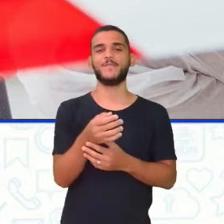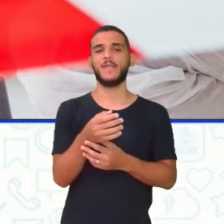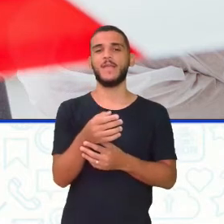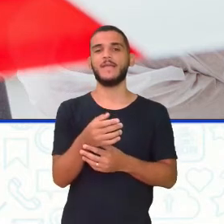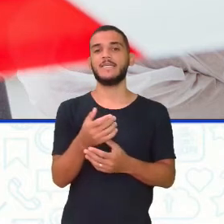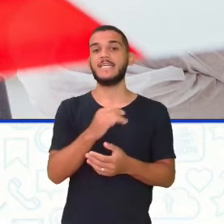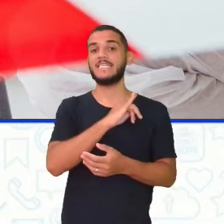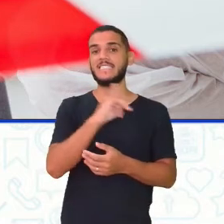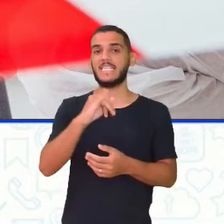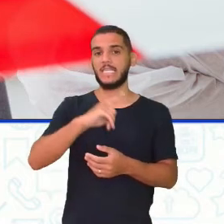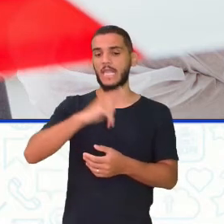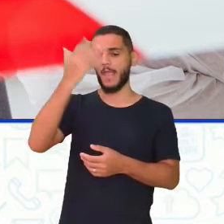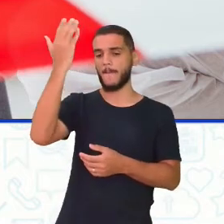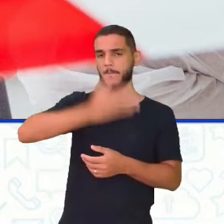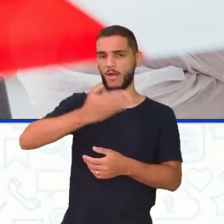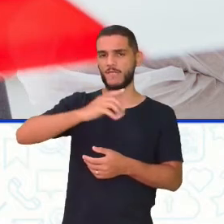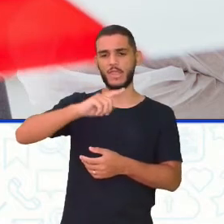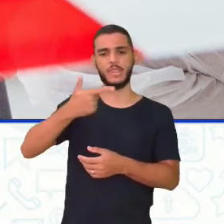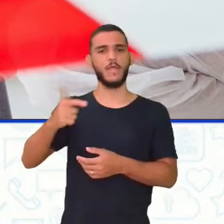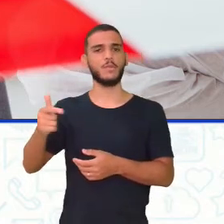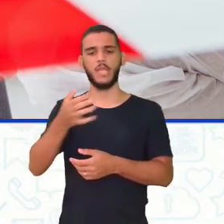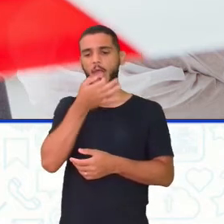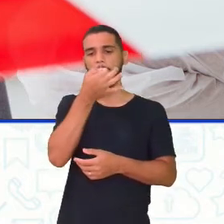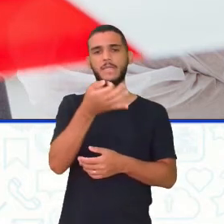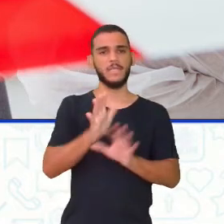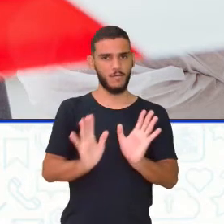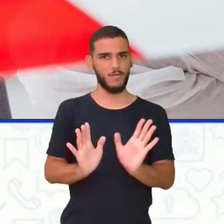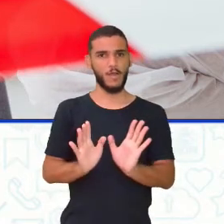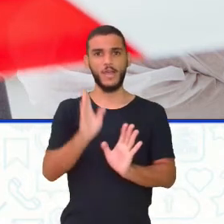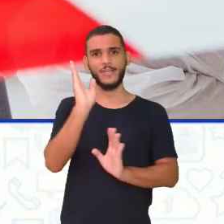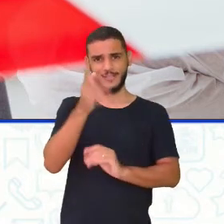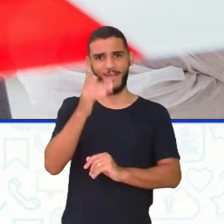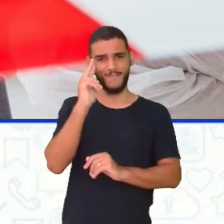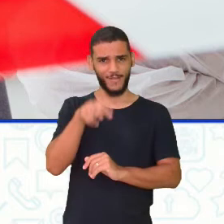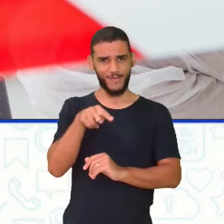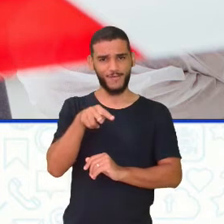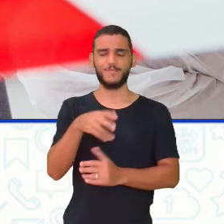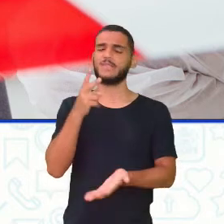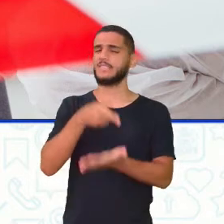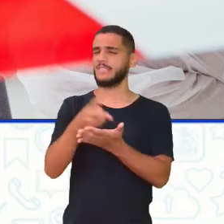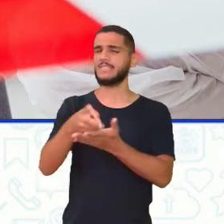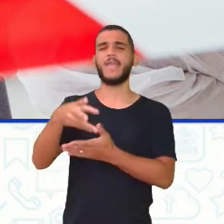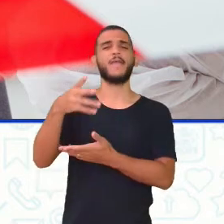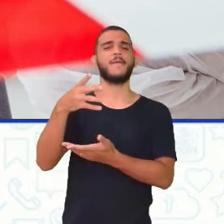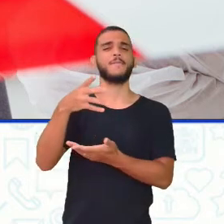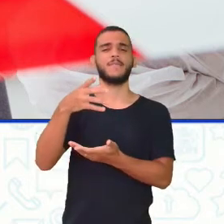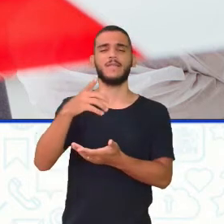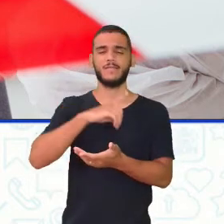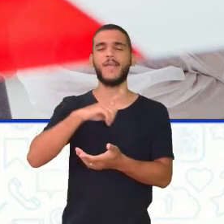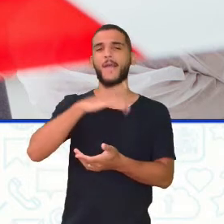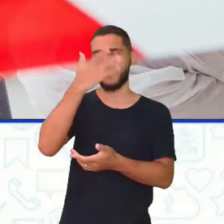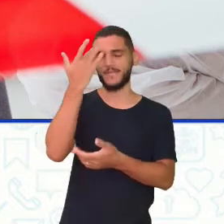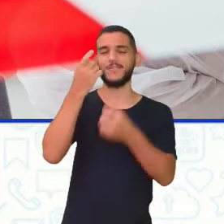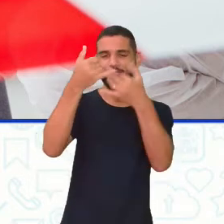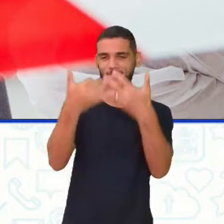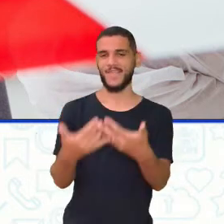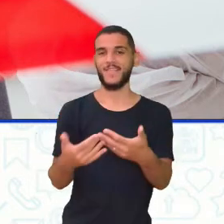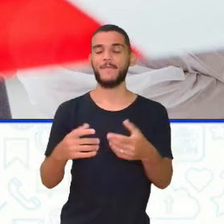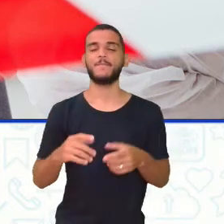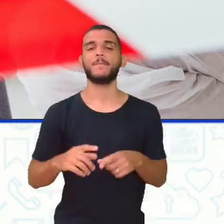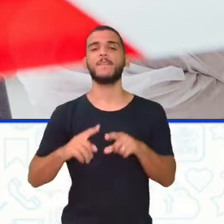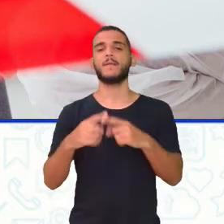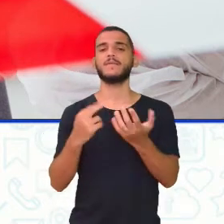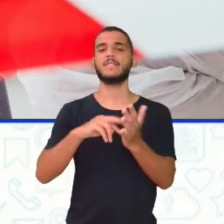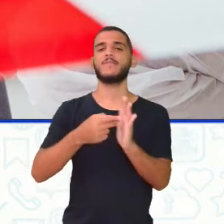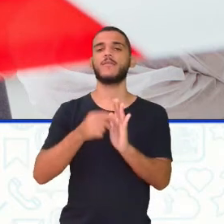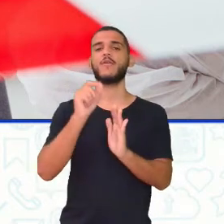argumentos? Já demais, né? A gente escuta demais isso aí. O argumento de comprovação é justamente aquele que